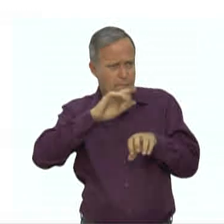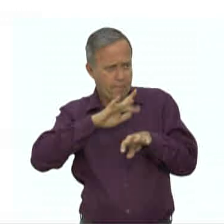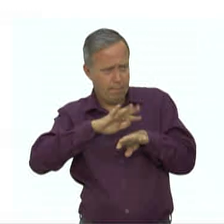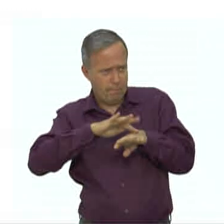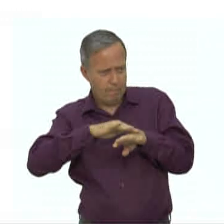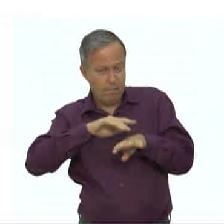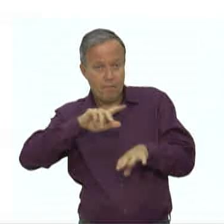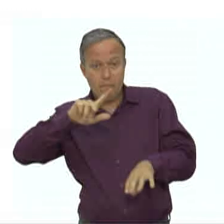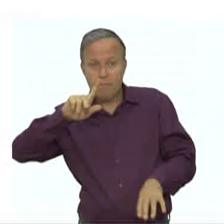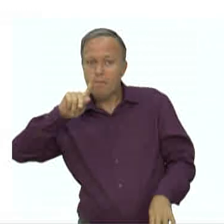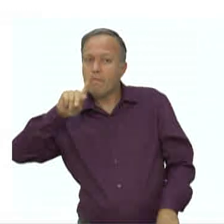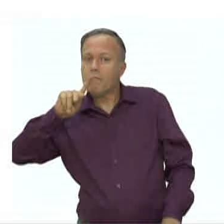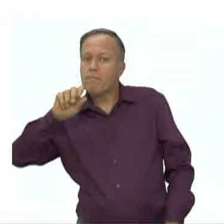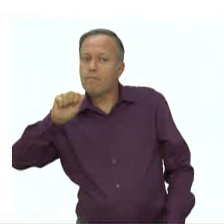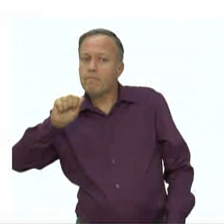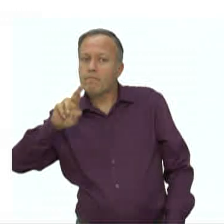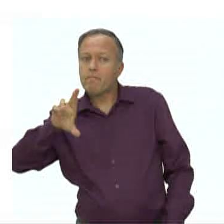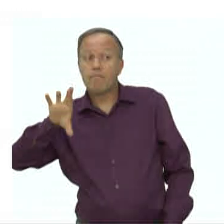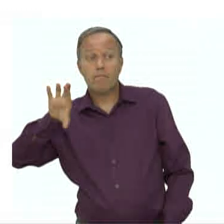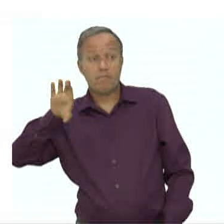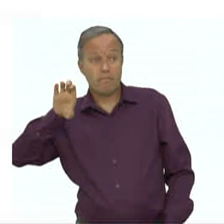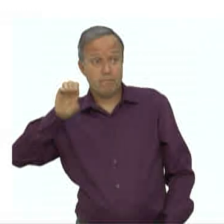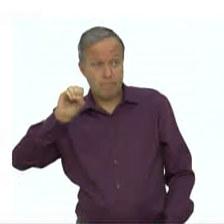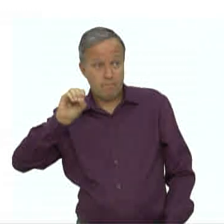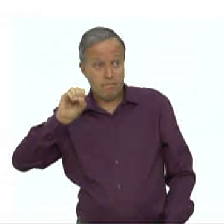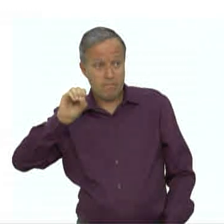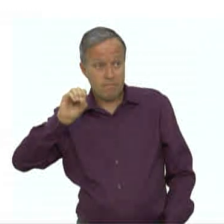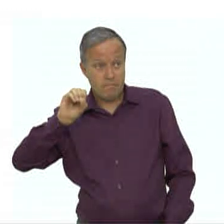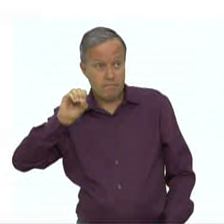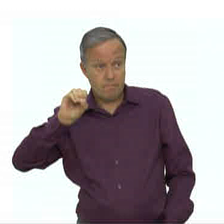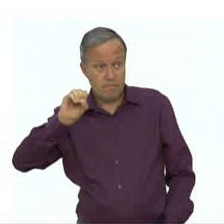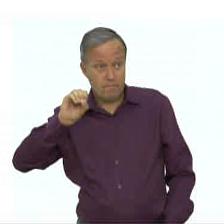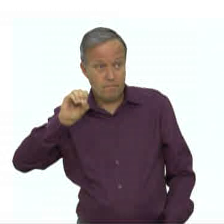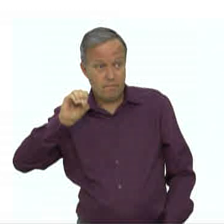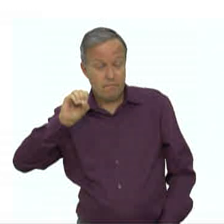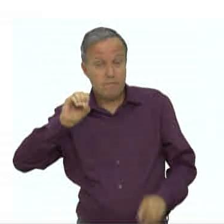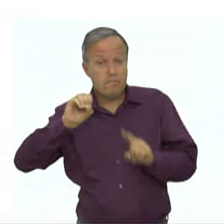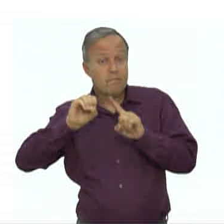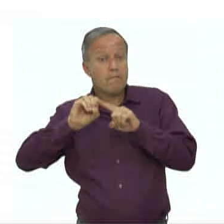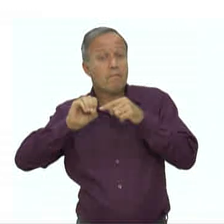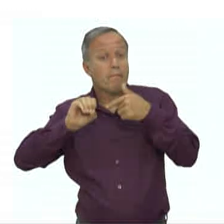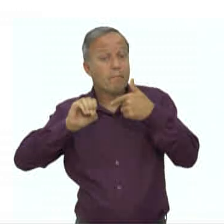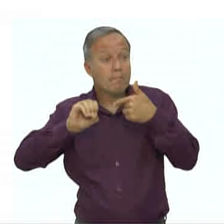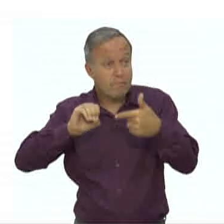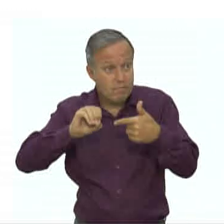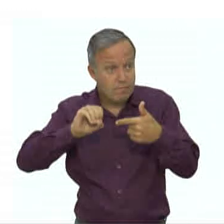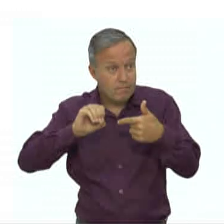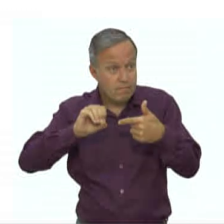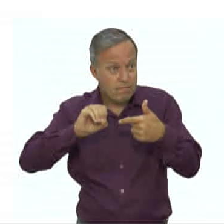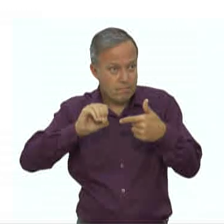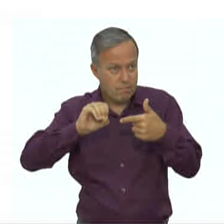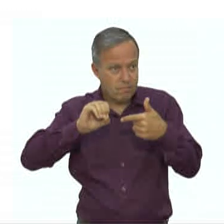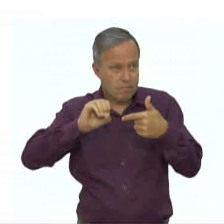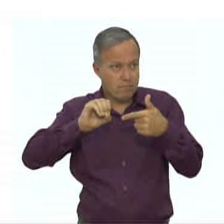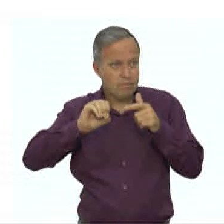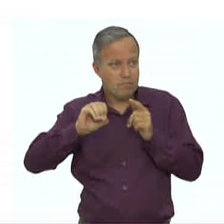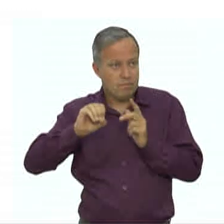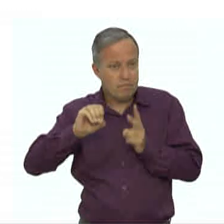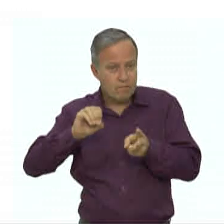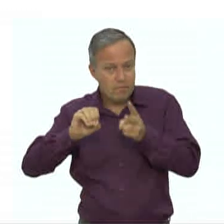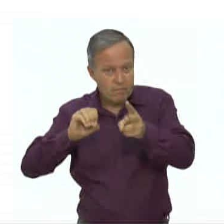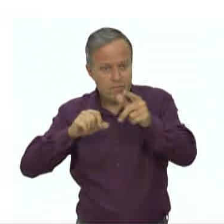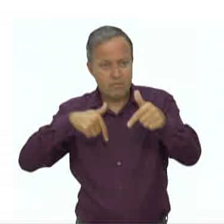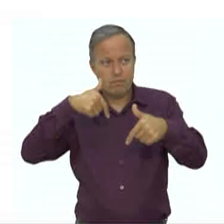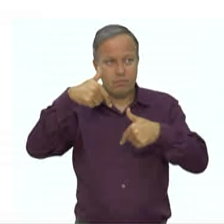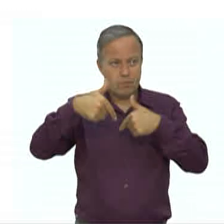sigue trabalhando. Ou seja, ela está doente, ela está enferma, mas, ou porém,